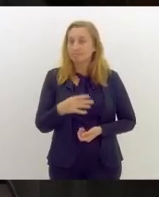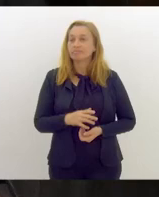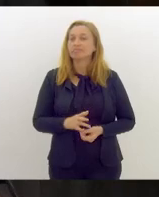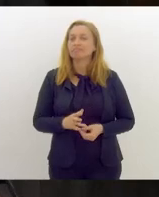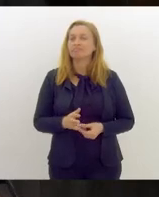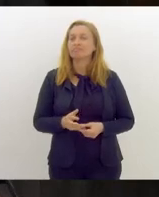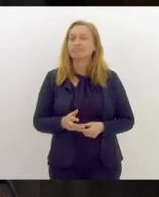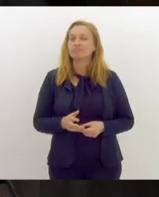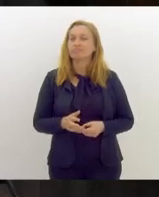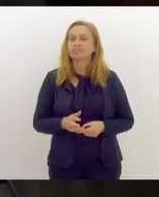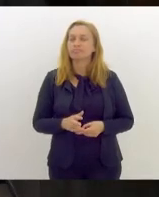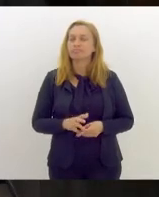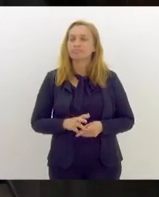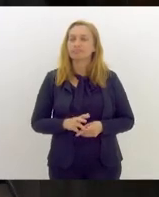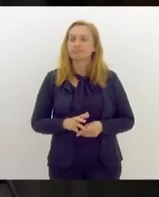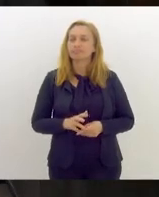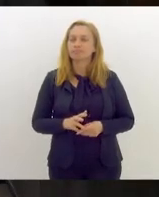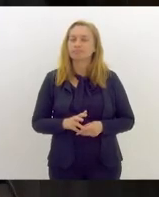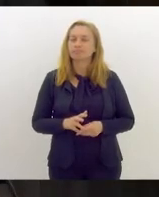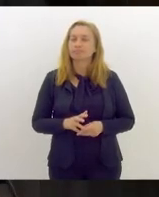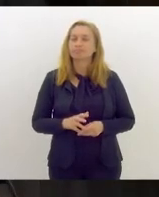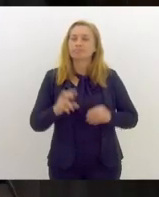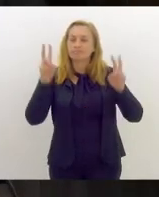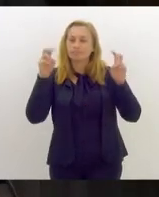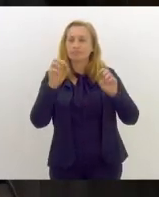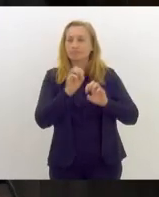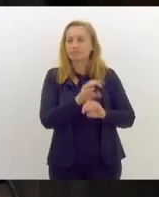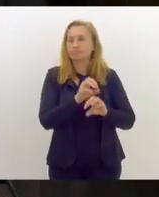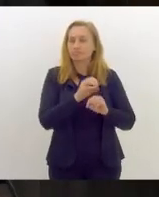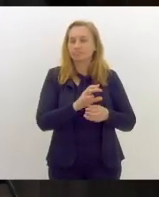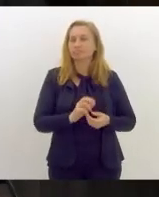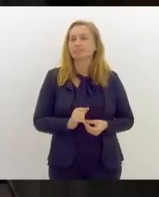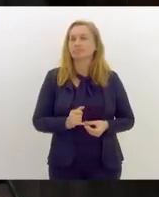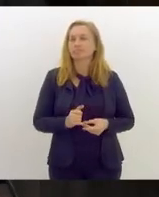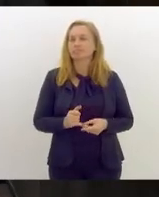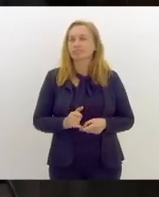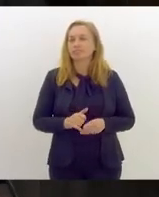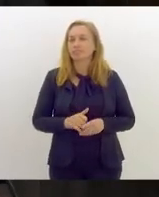nesse tema deixa o tema da educação que eu comecei hoje para amanhã primeiro